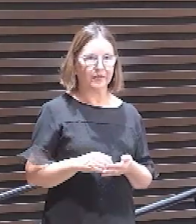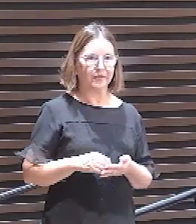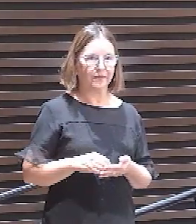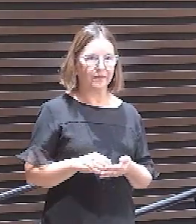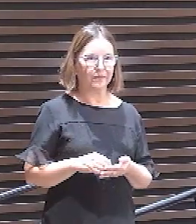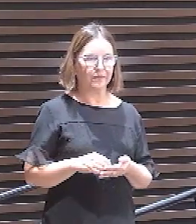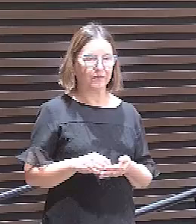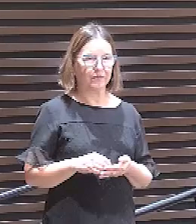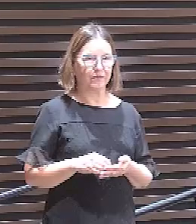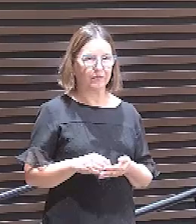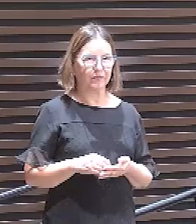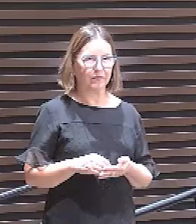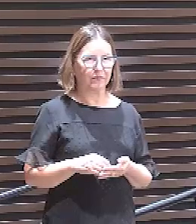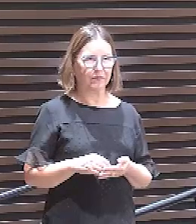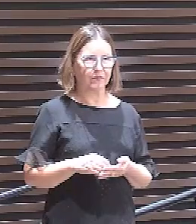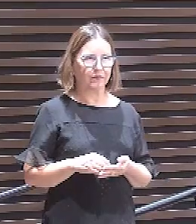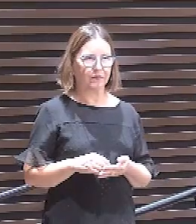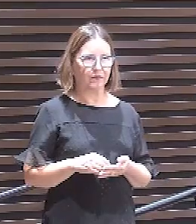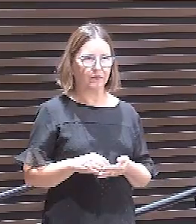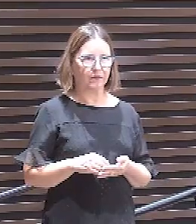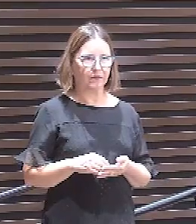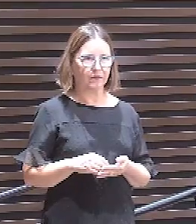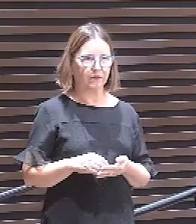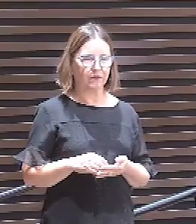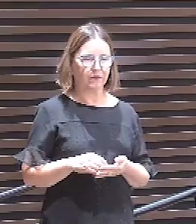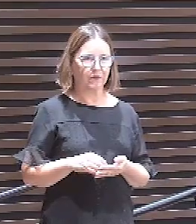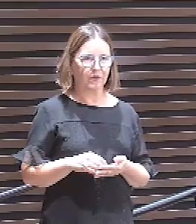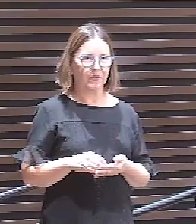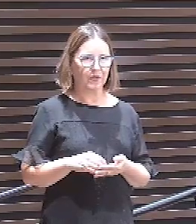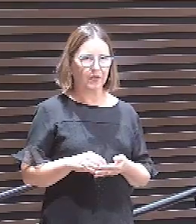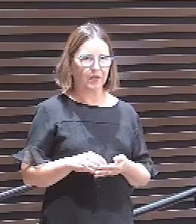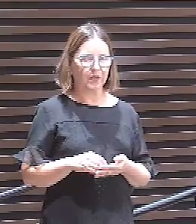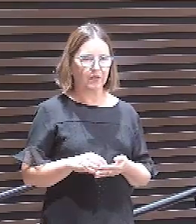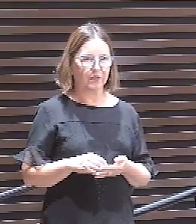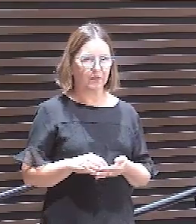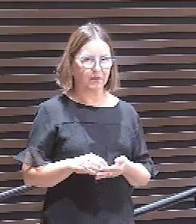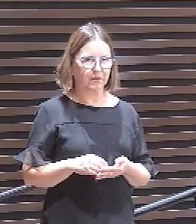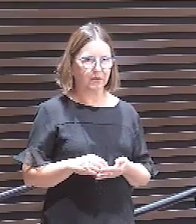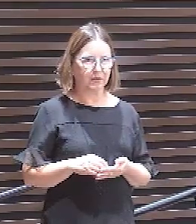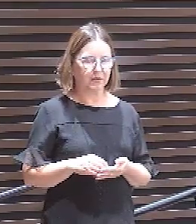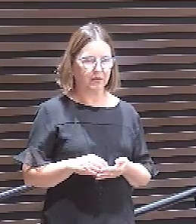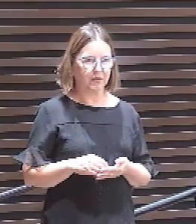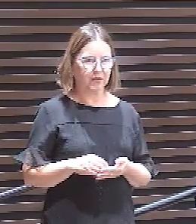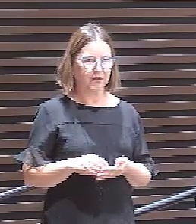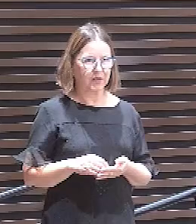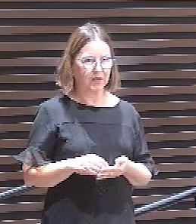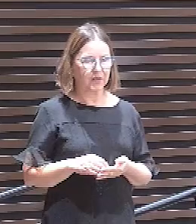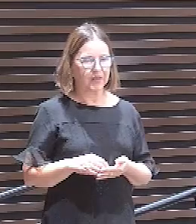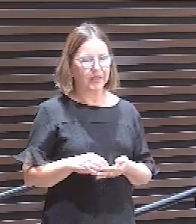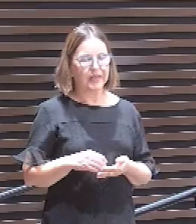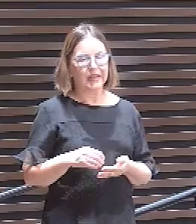que ficou célebre na época como jogador de cricket. Ele estudou